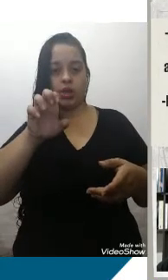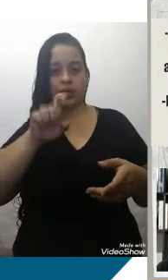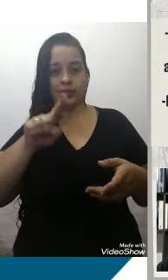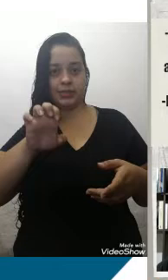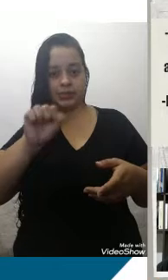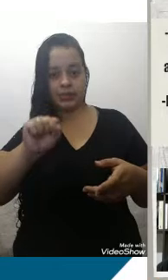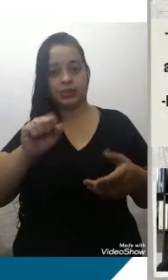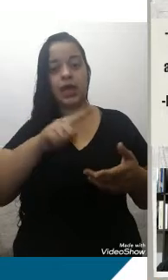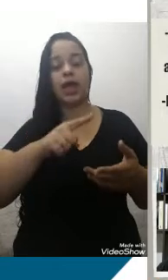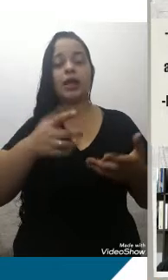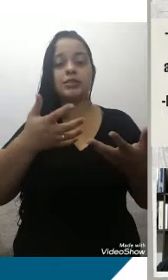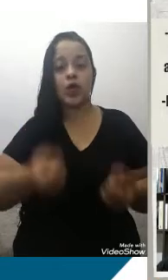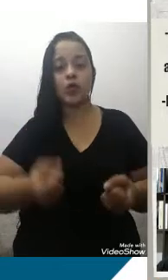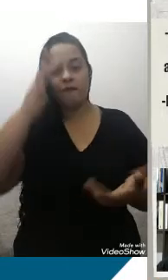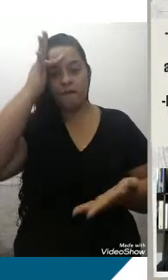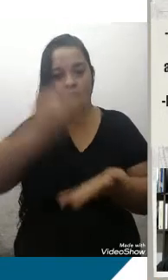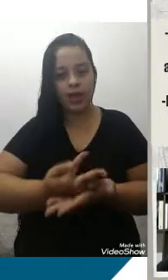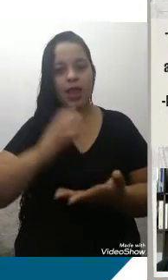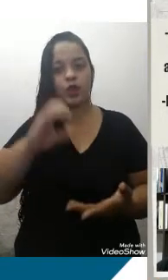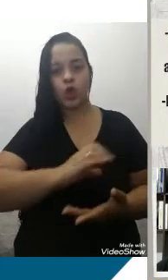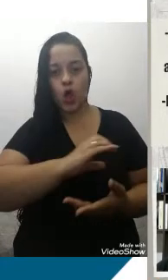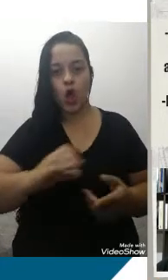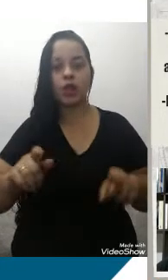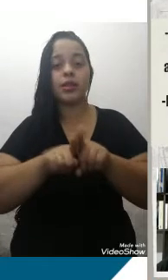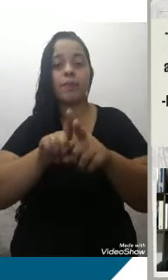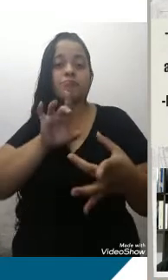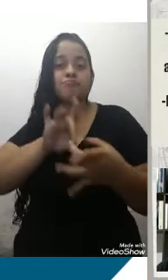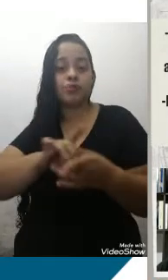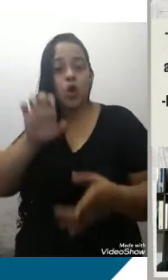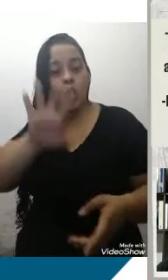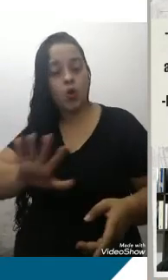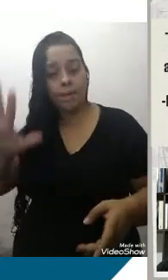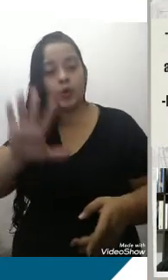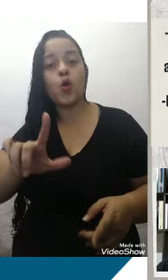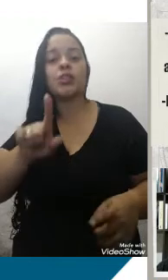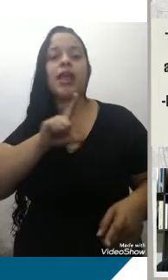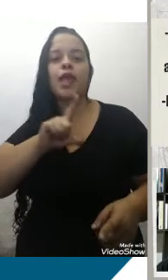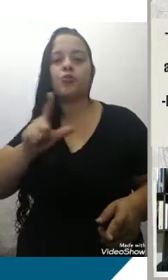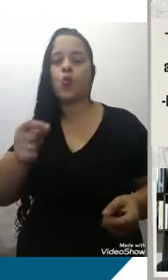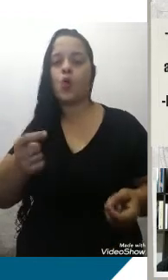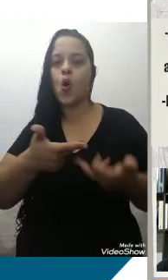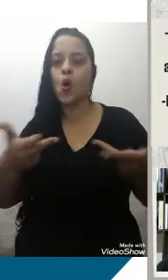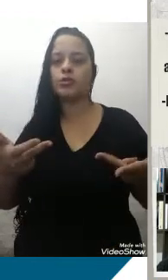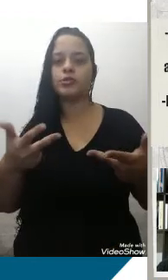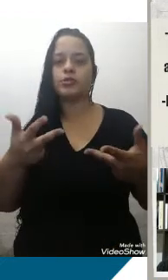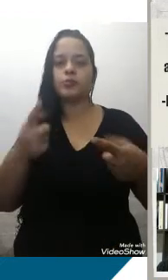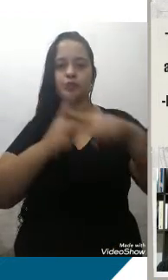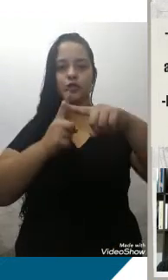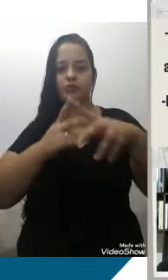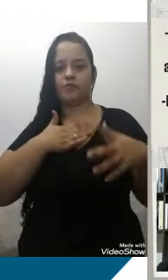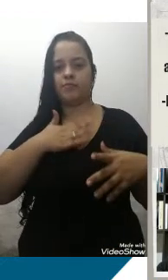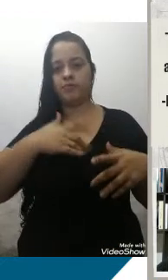aliança política com os europeus tinham suas vantagens. Primeiro, eles viram uma oportunidade em expandir